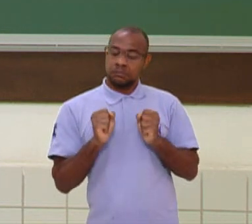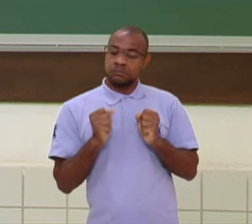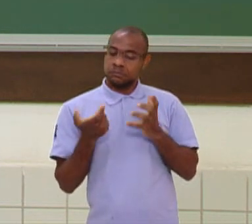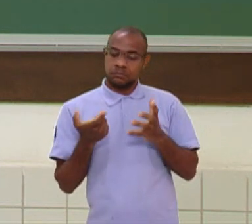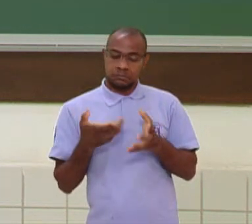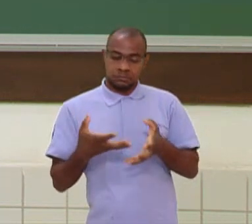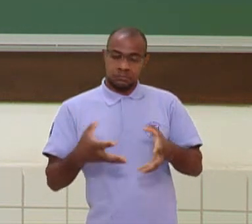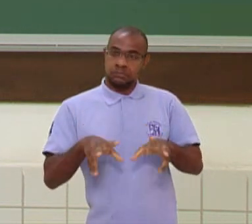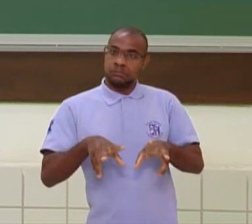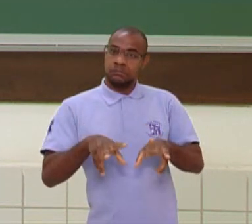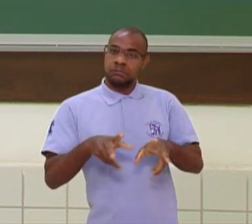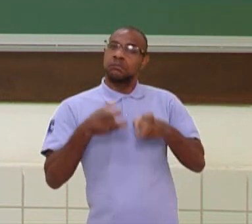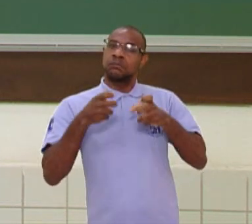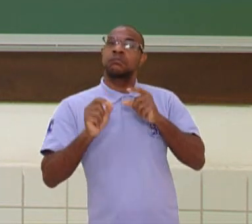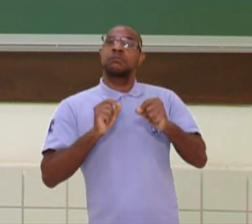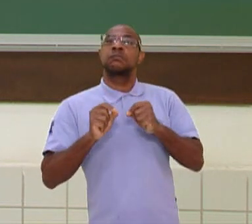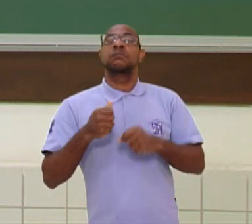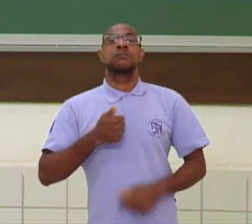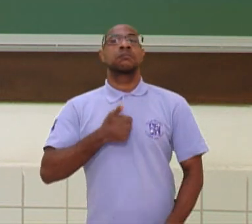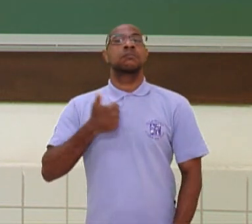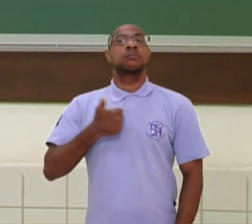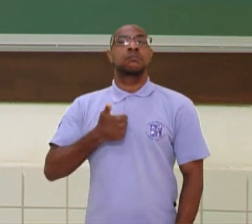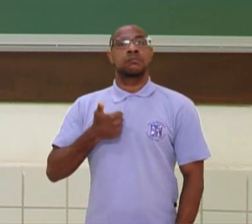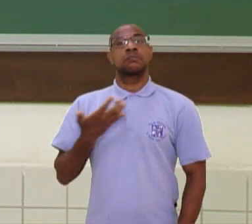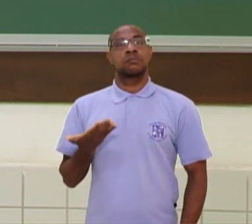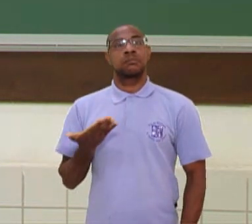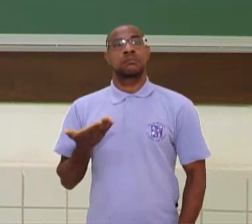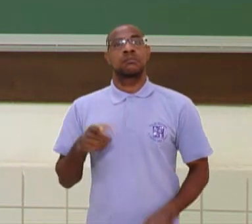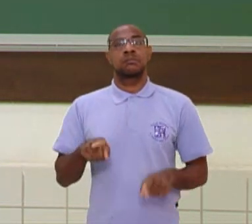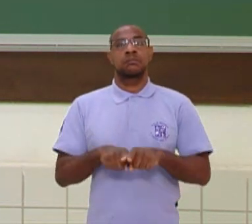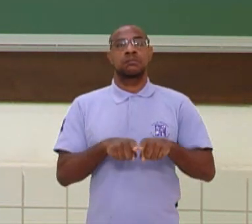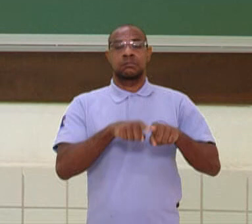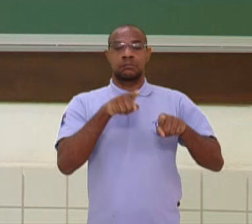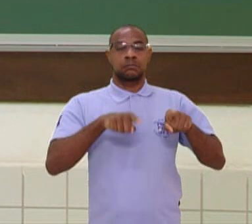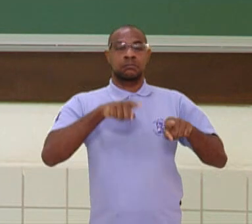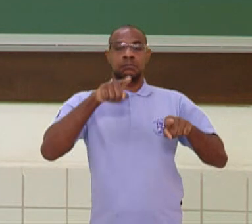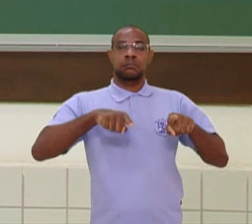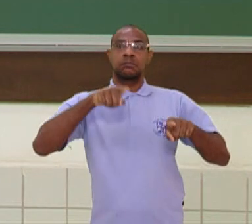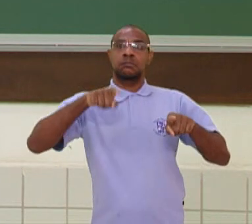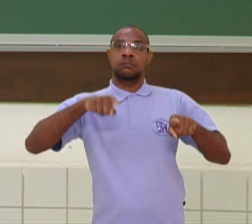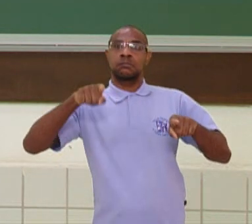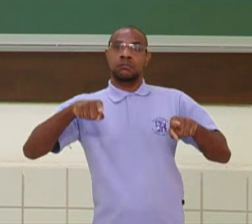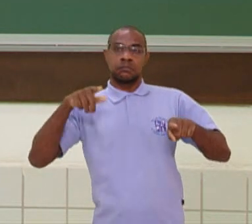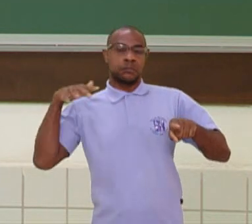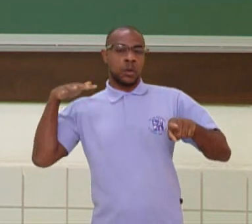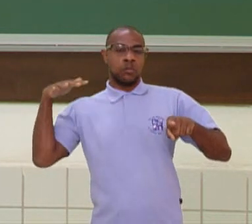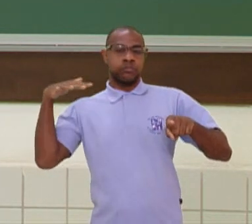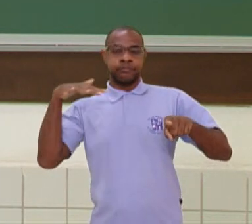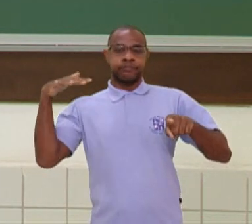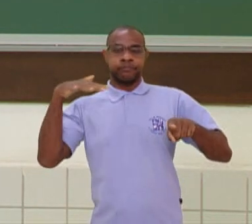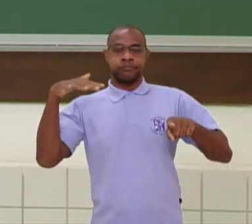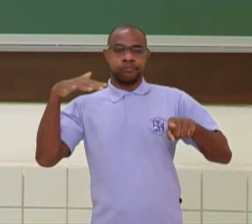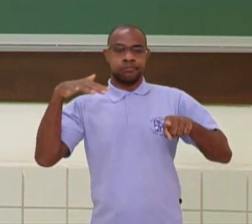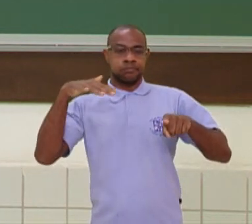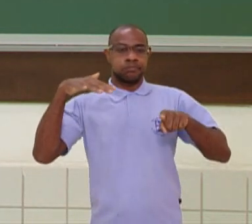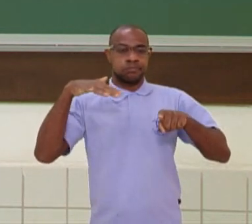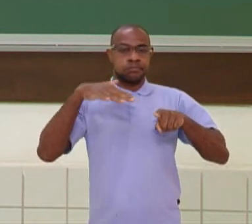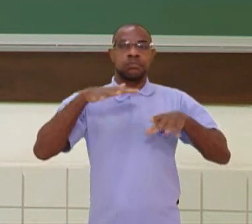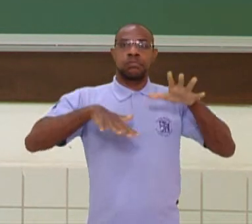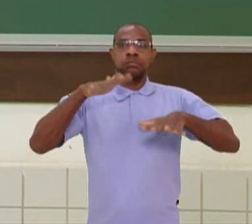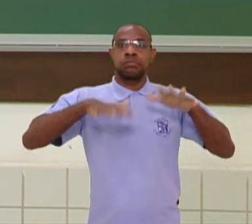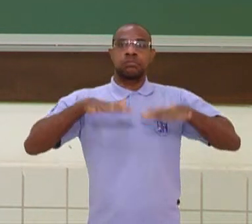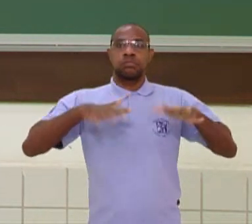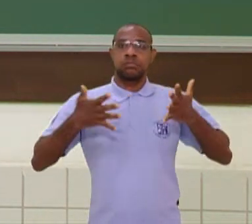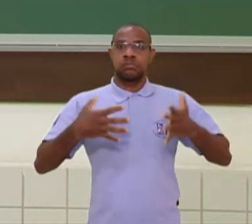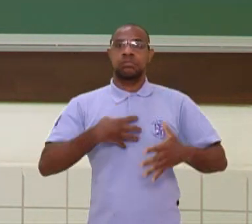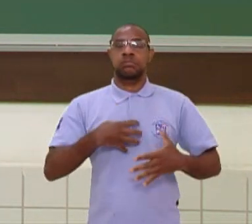o intermédio da movimentação a nível de frequência, que a gente vai definir na sequência também, vai fazer com que o segundo se movimente e